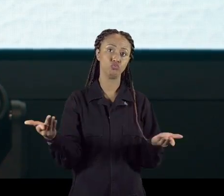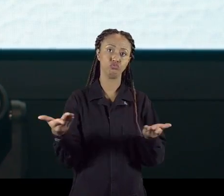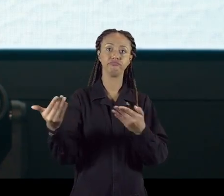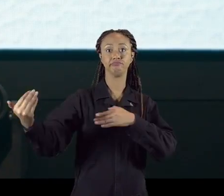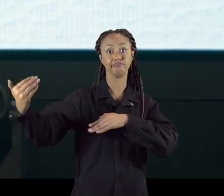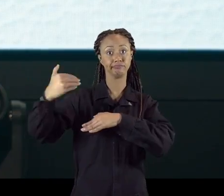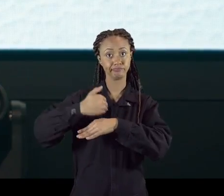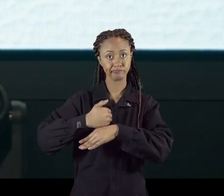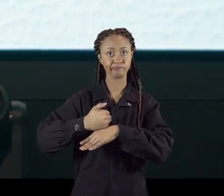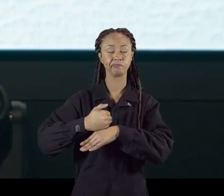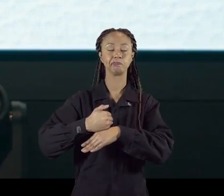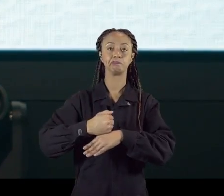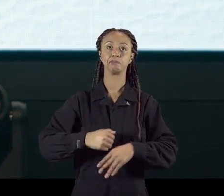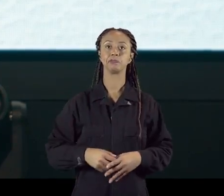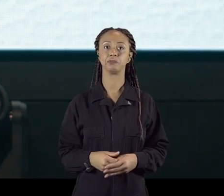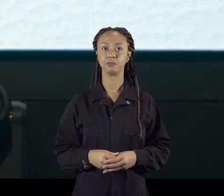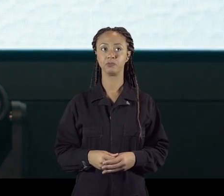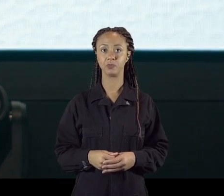hoje